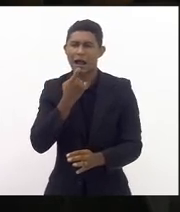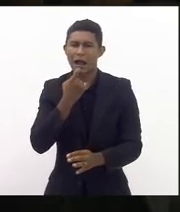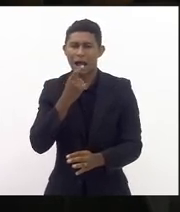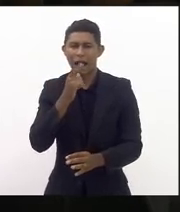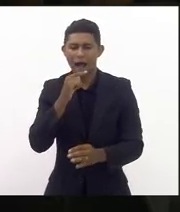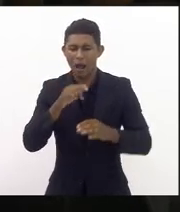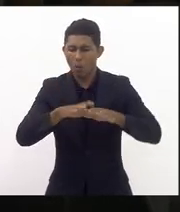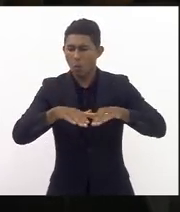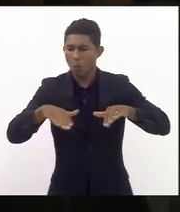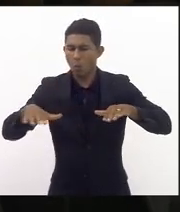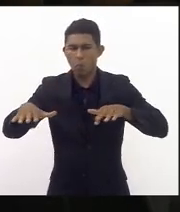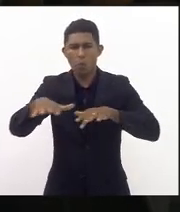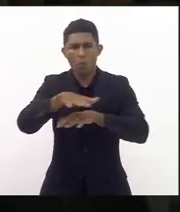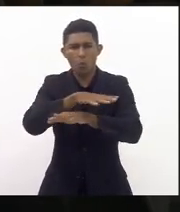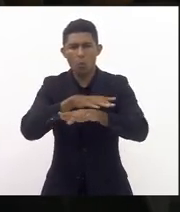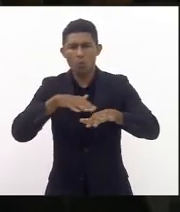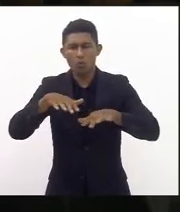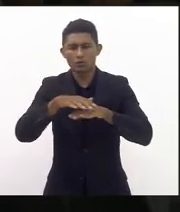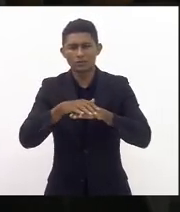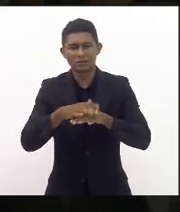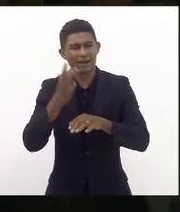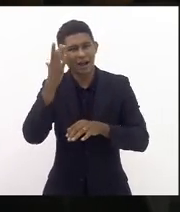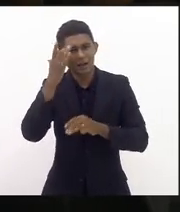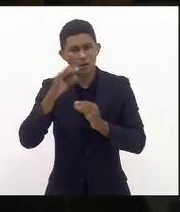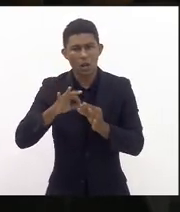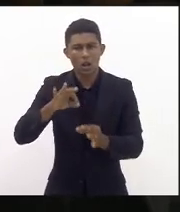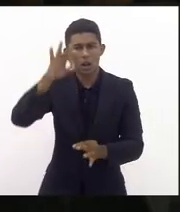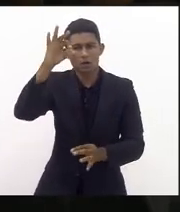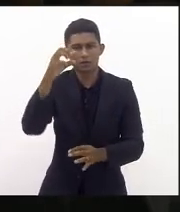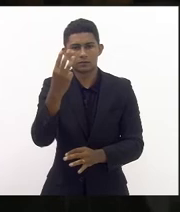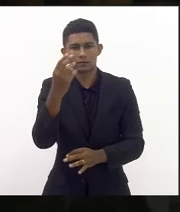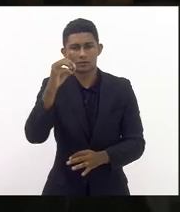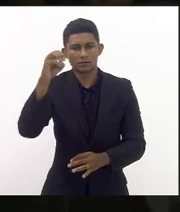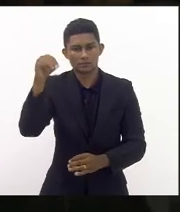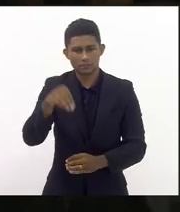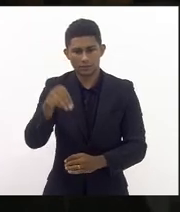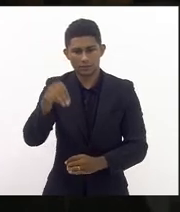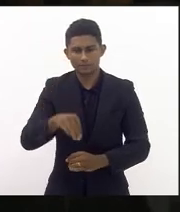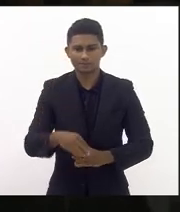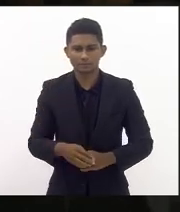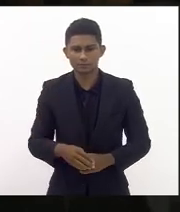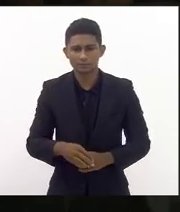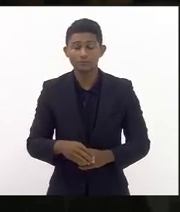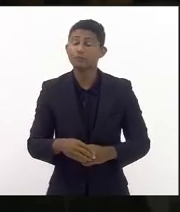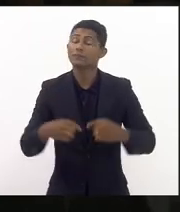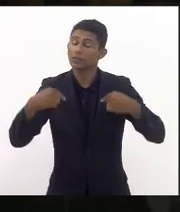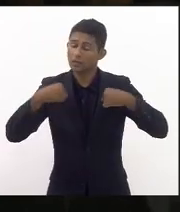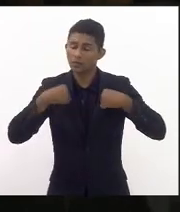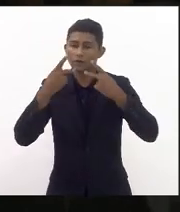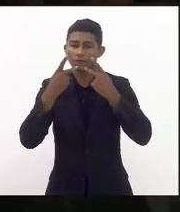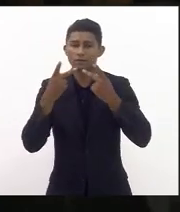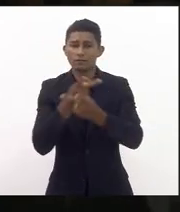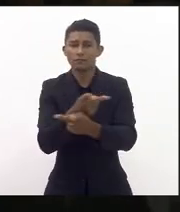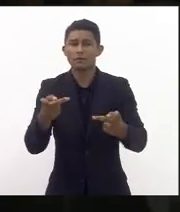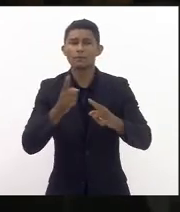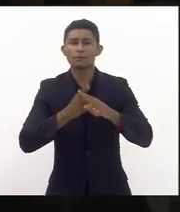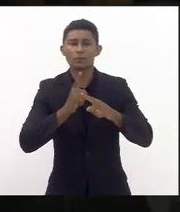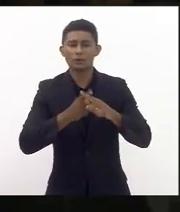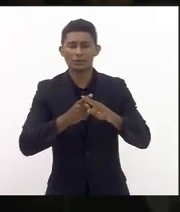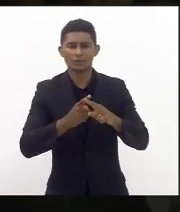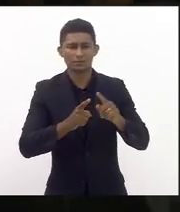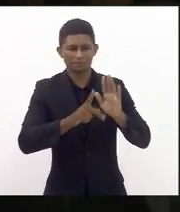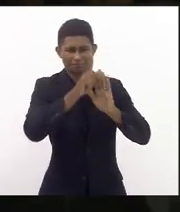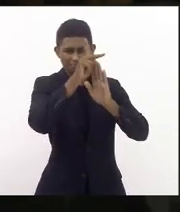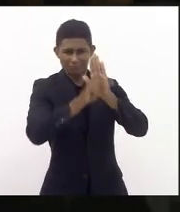quiçá, uns 30 metros de altura. Chamando a atenção, porque não é um projeto